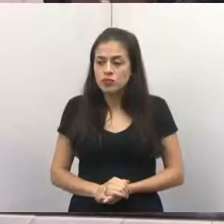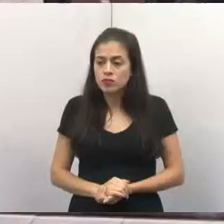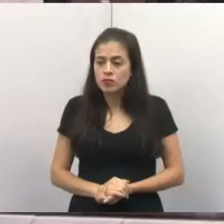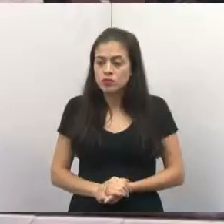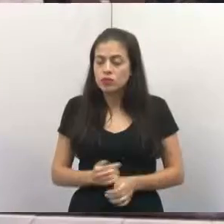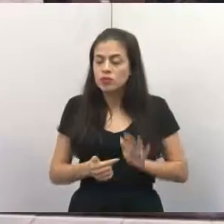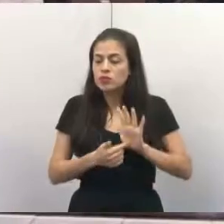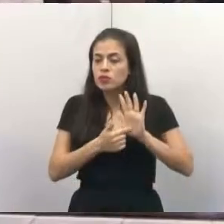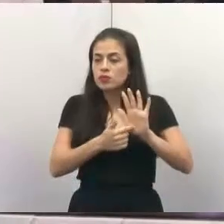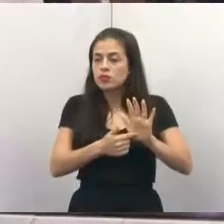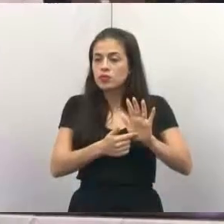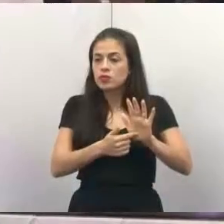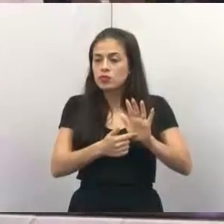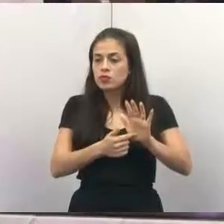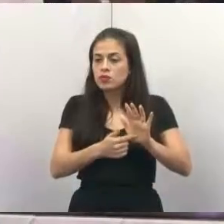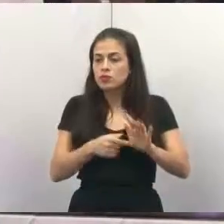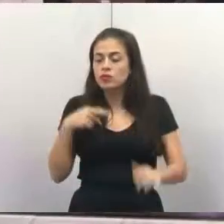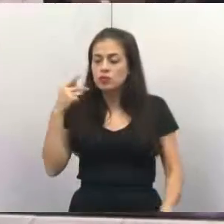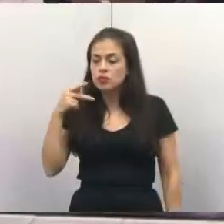Destaque do vereador Hernandes, aprovado.